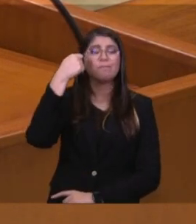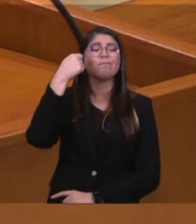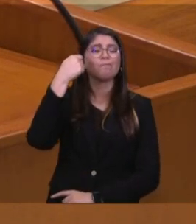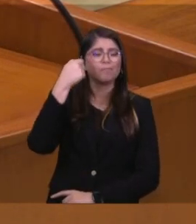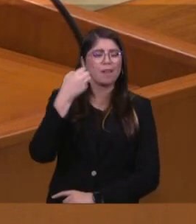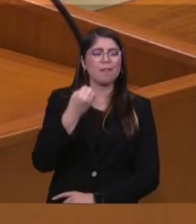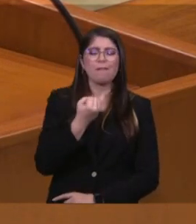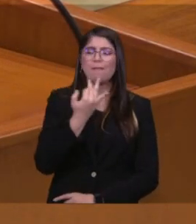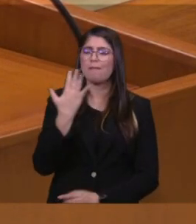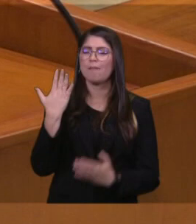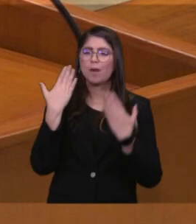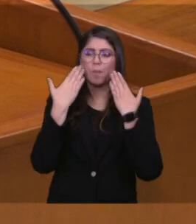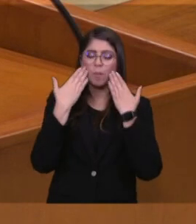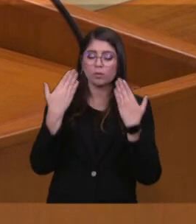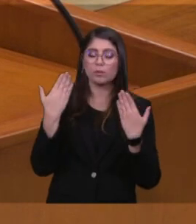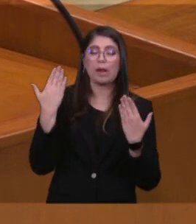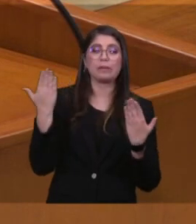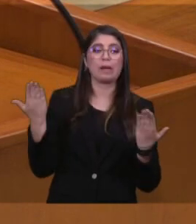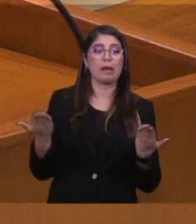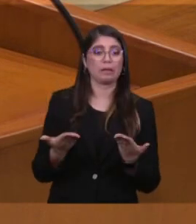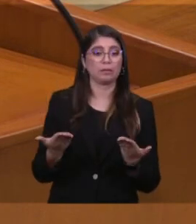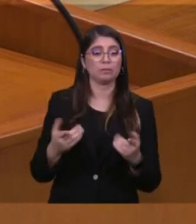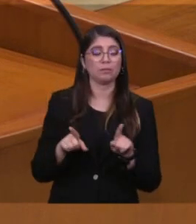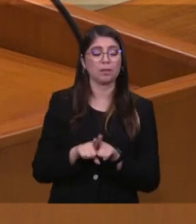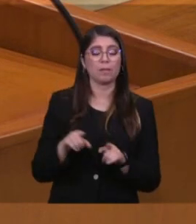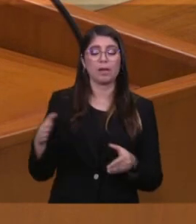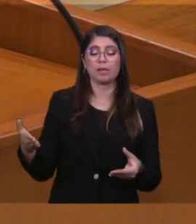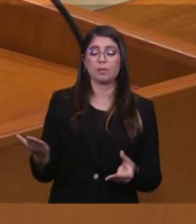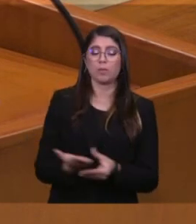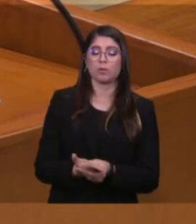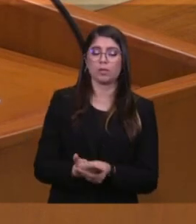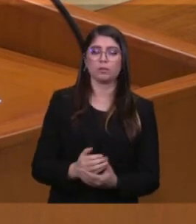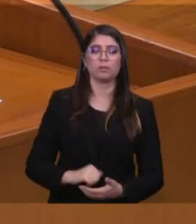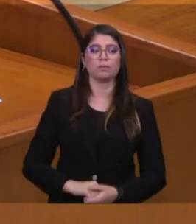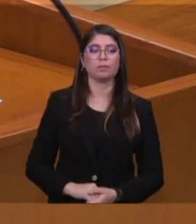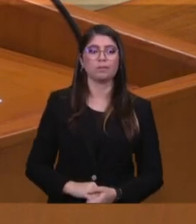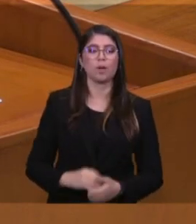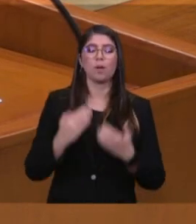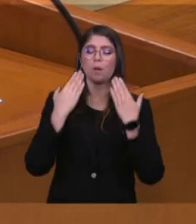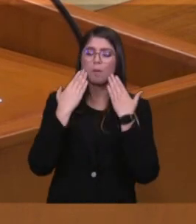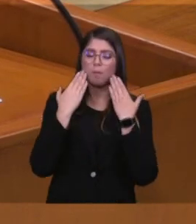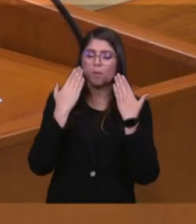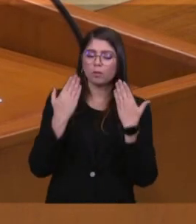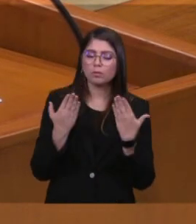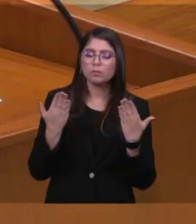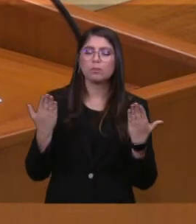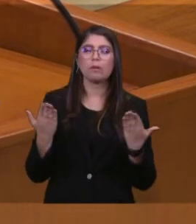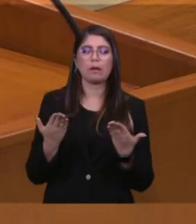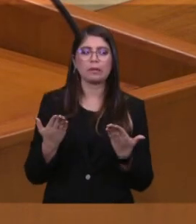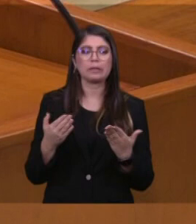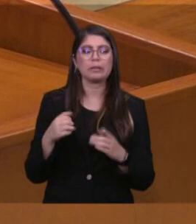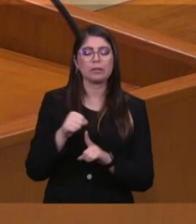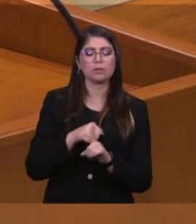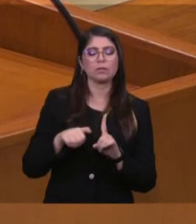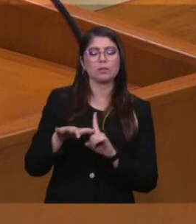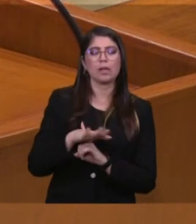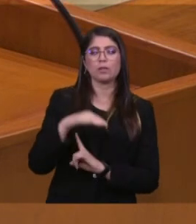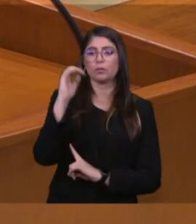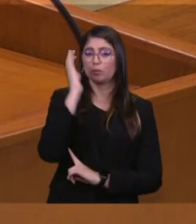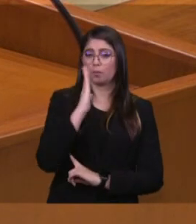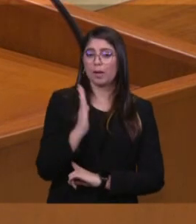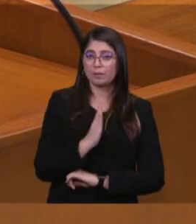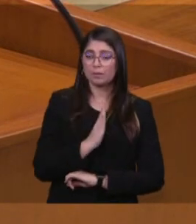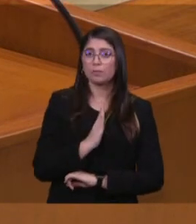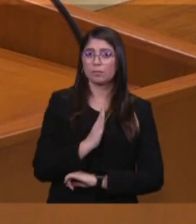vastamente explicitadas nessa tribuna e nos autos dessa ação. Foram demonstrados aqui que na sociedade brasileira, que o